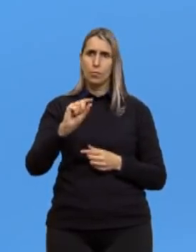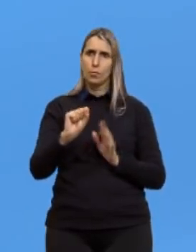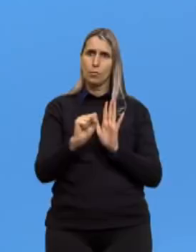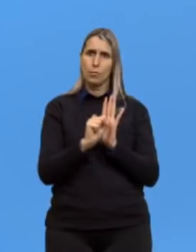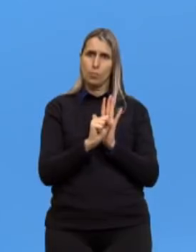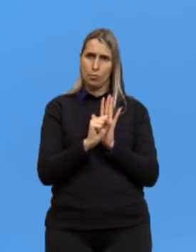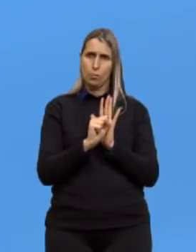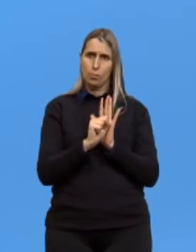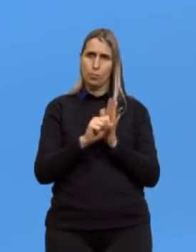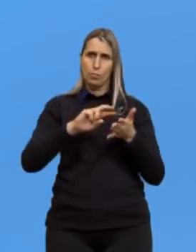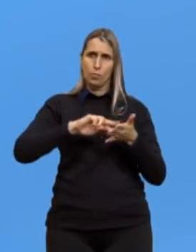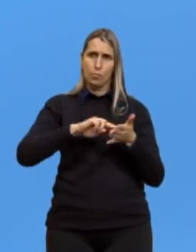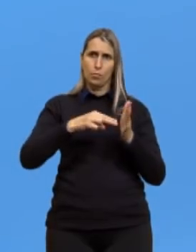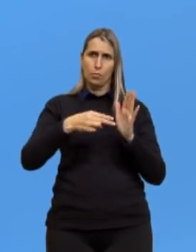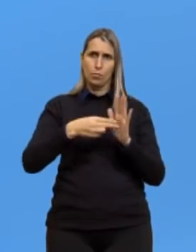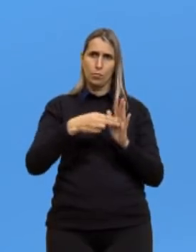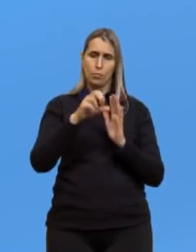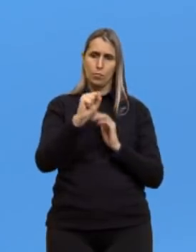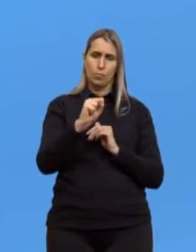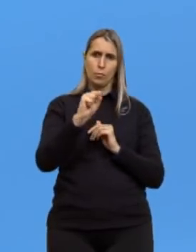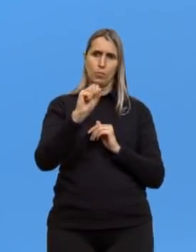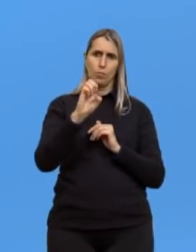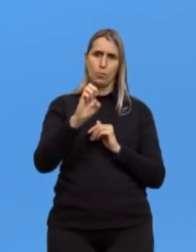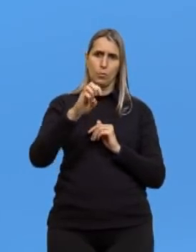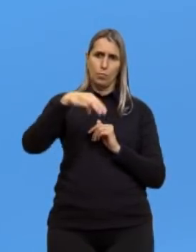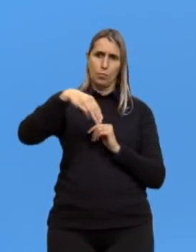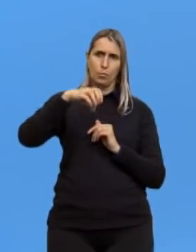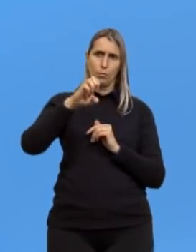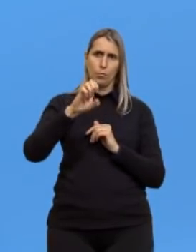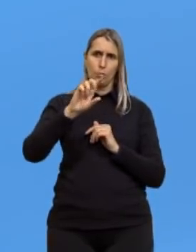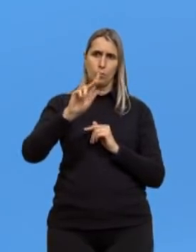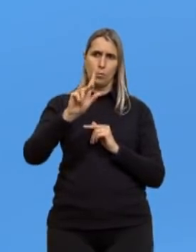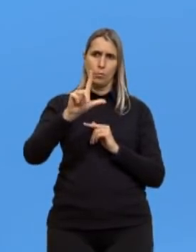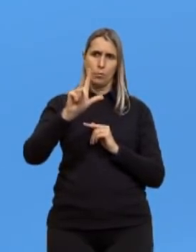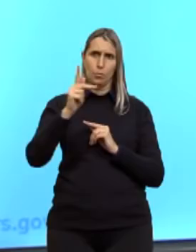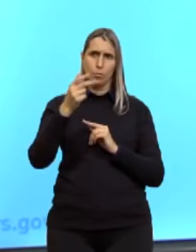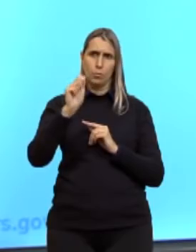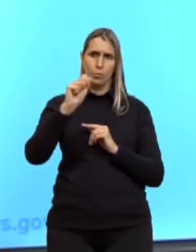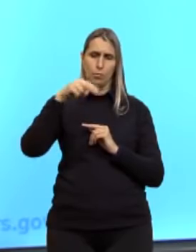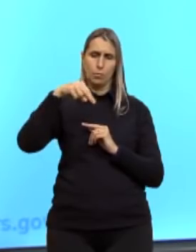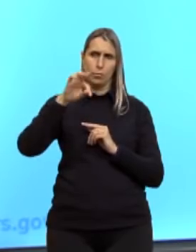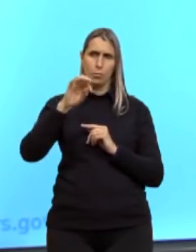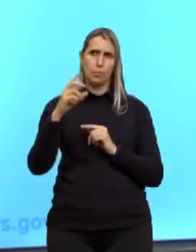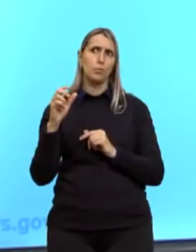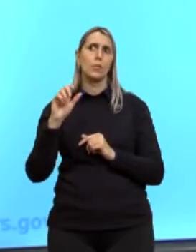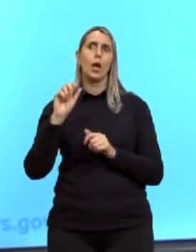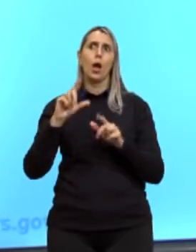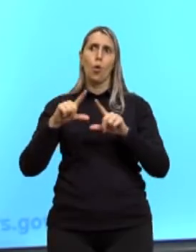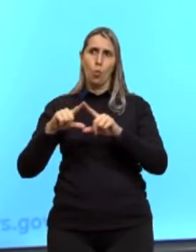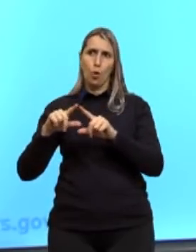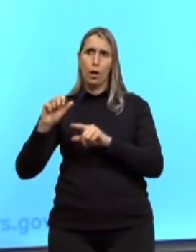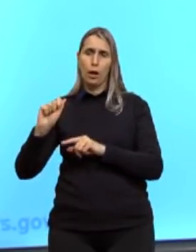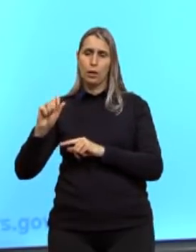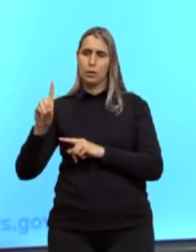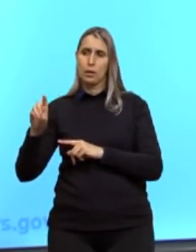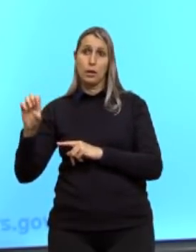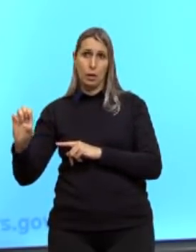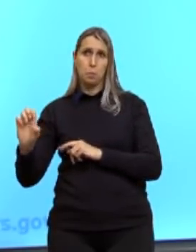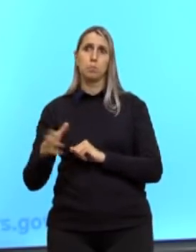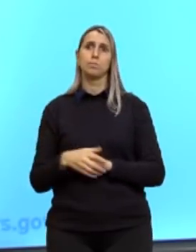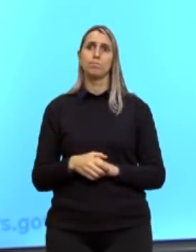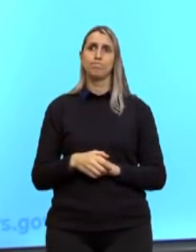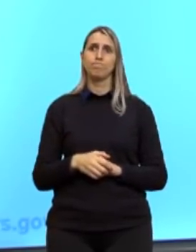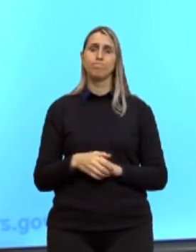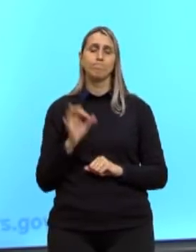zinho que quer um então é semelhante ao triângulo abc certo oi